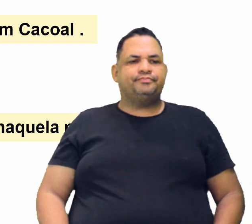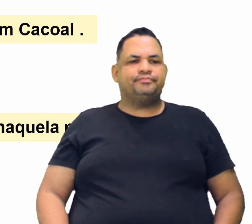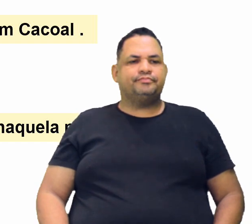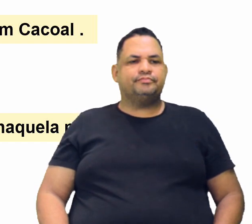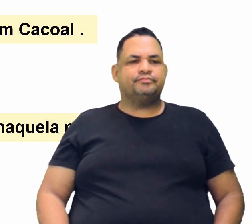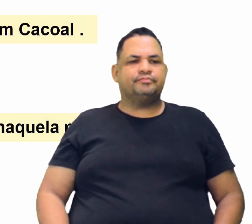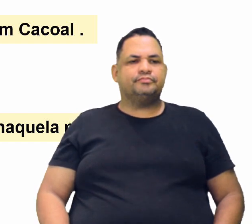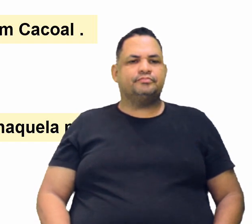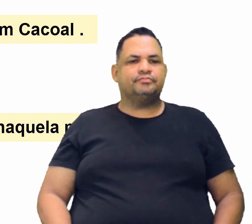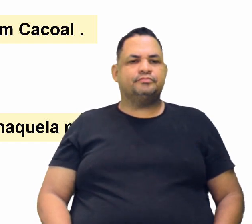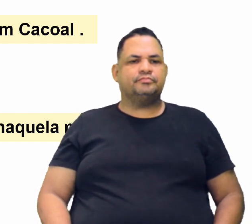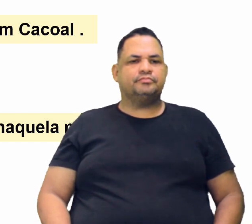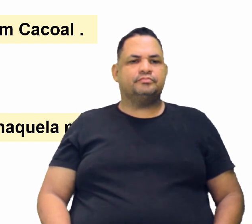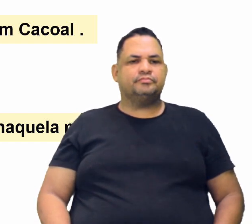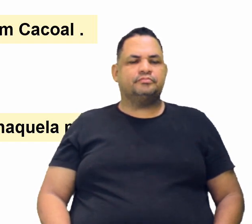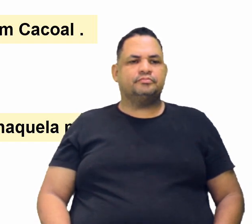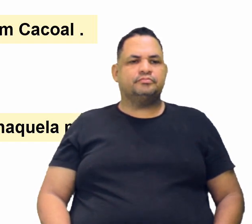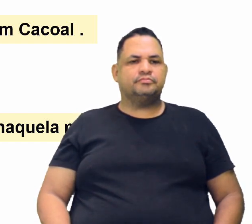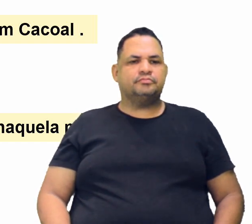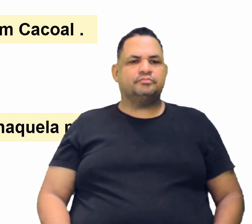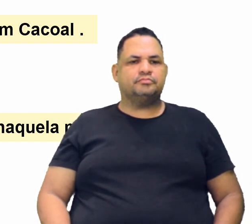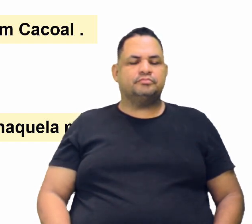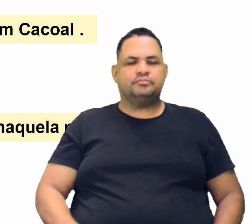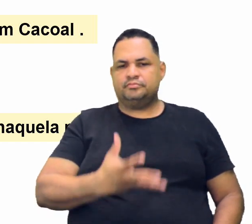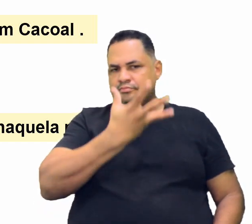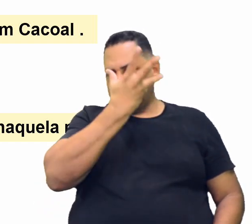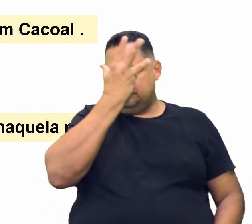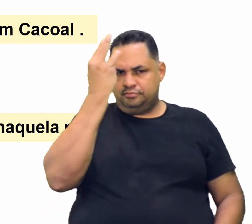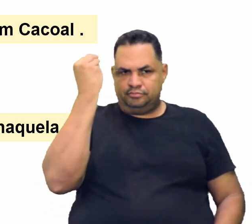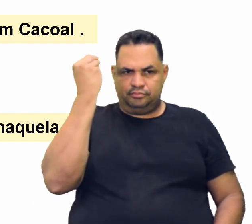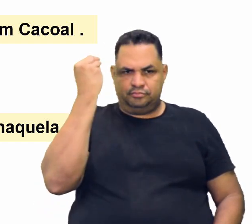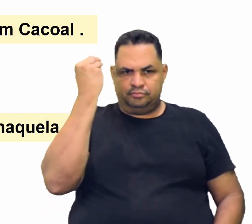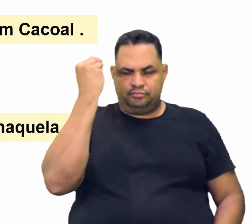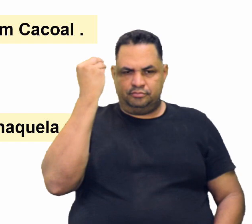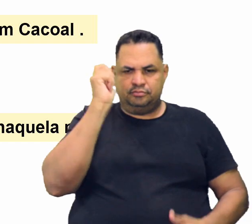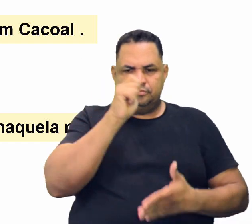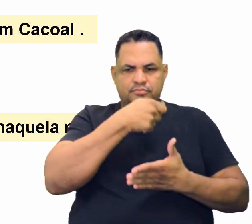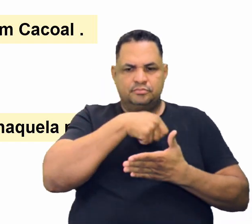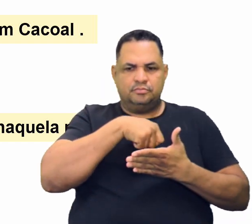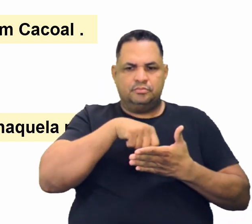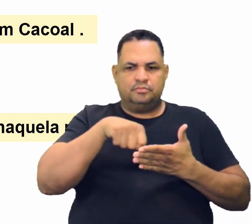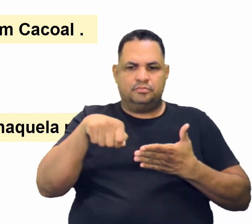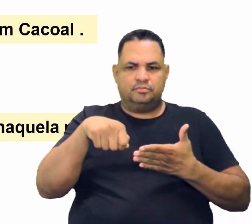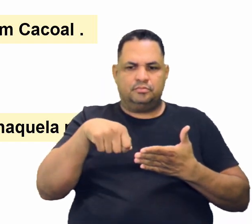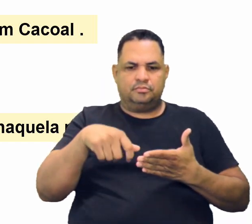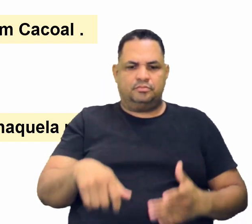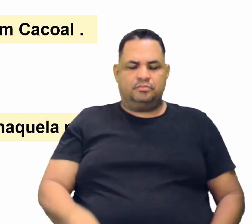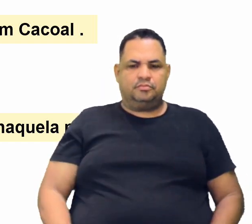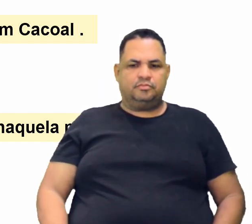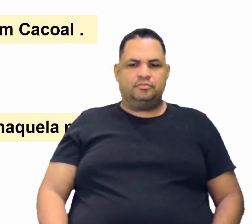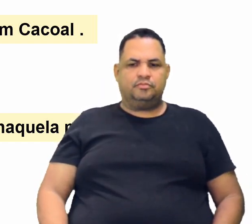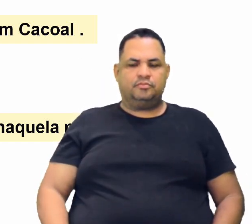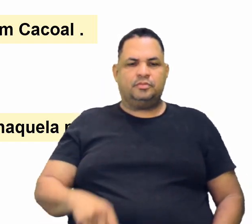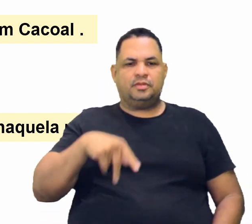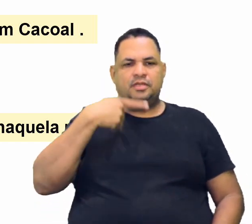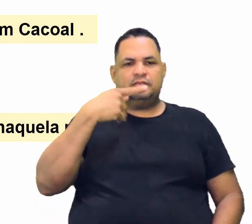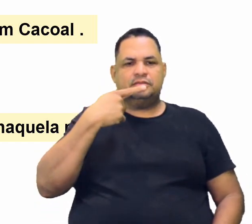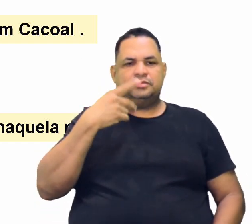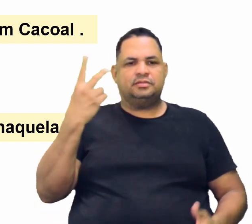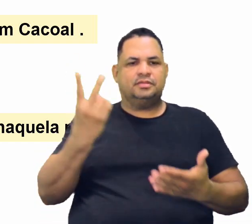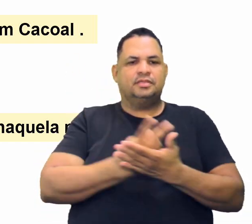Ganhar. Opa, deixa eu colocar aqui, amada. Que eu esqueci de colocar a canetinha. E tá dizendo aqui, já tá